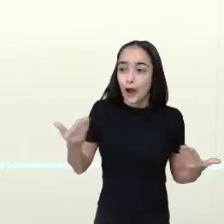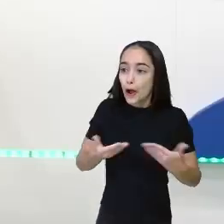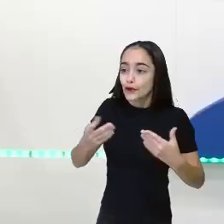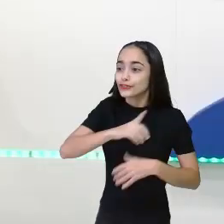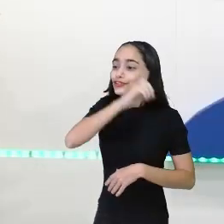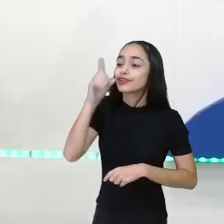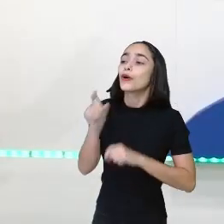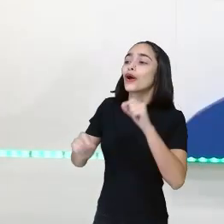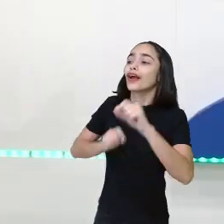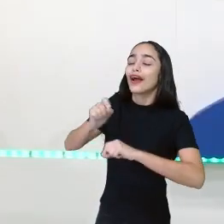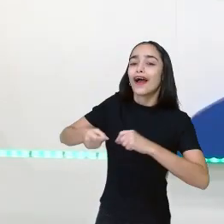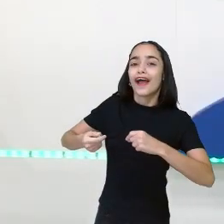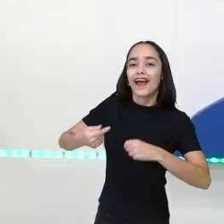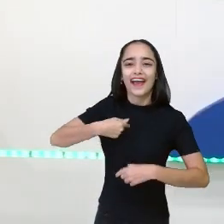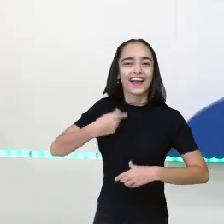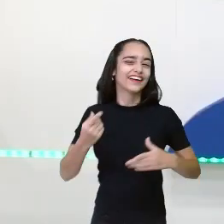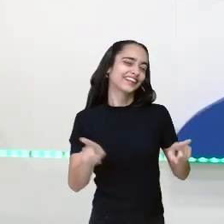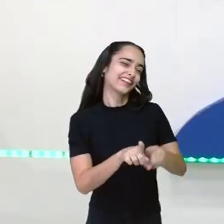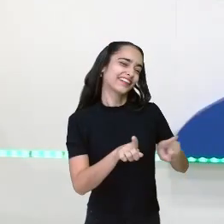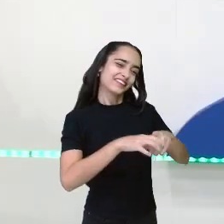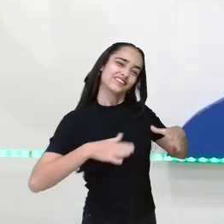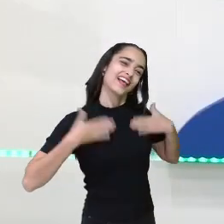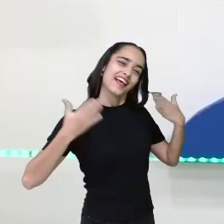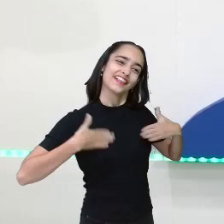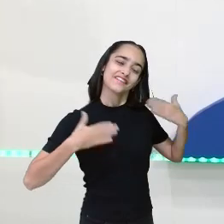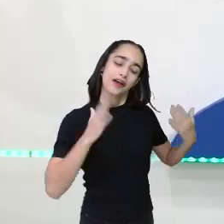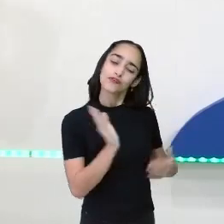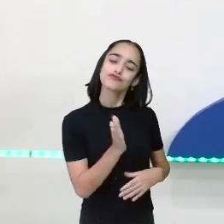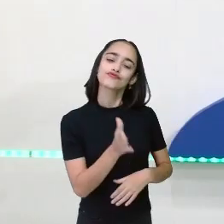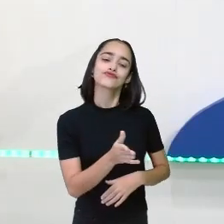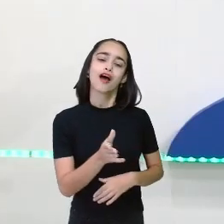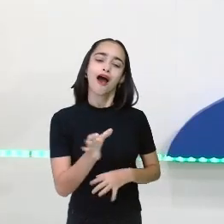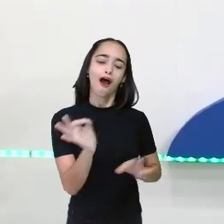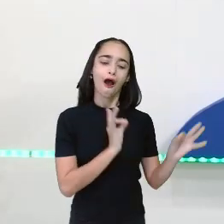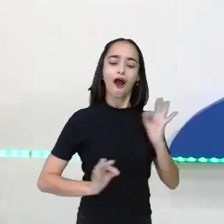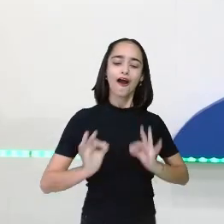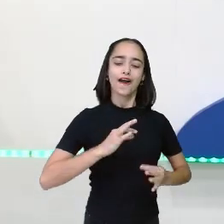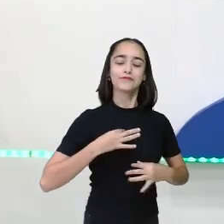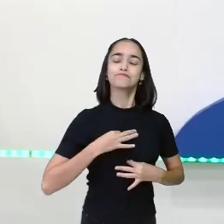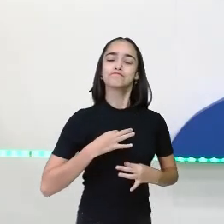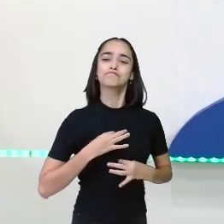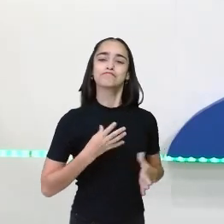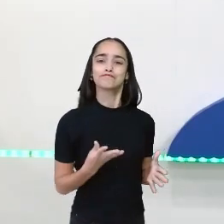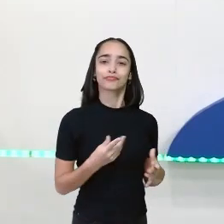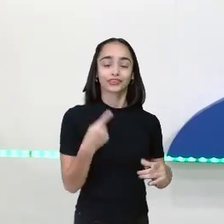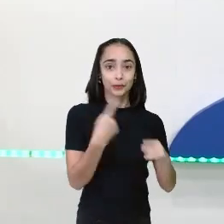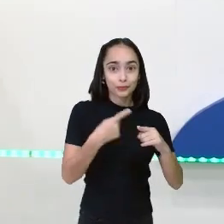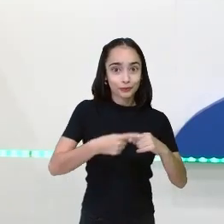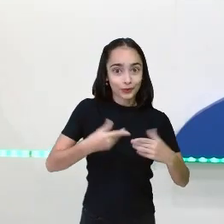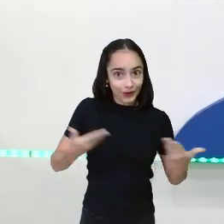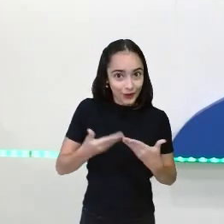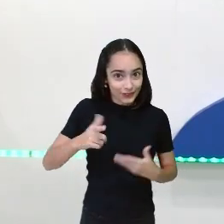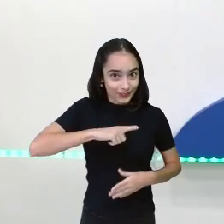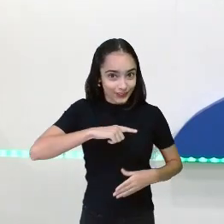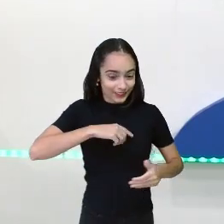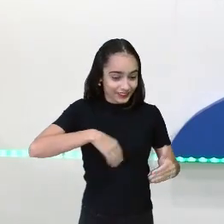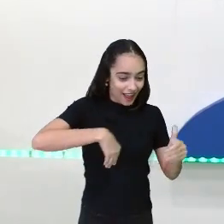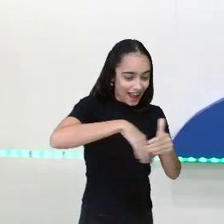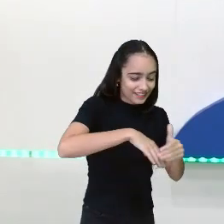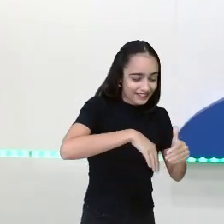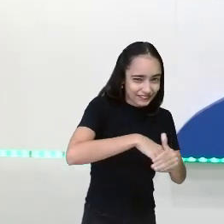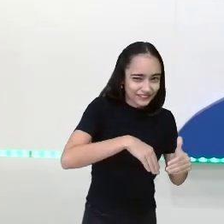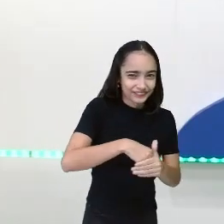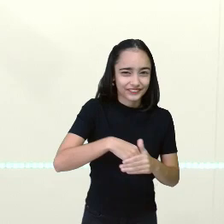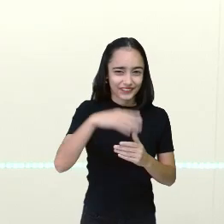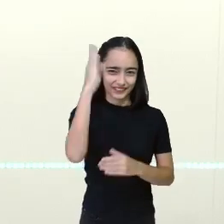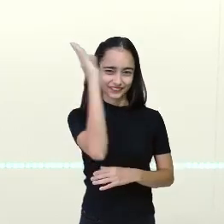Eu também estou super animada, viu, professora Keila? Tô Já estou aqui a mesmo. caráter, porque hoje tem jogo da Seleção